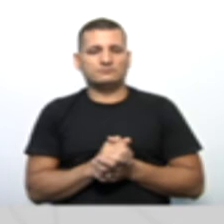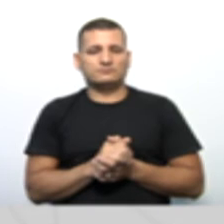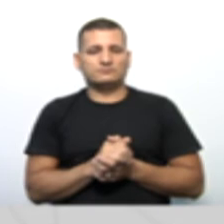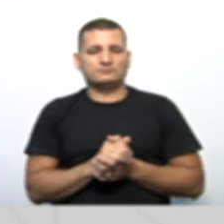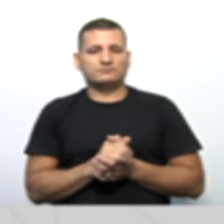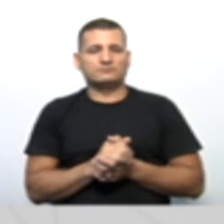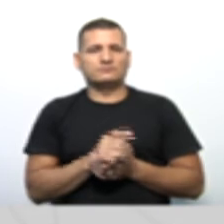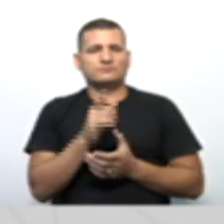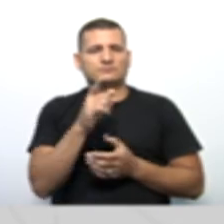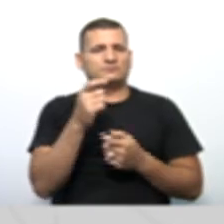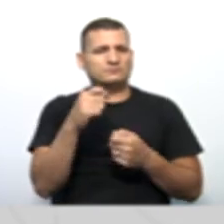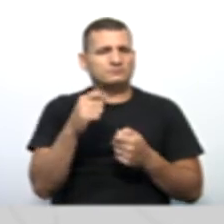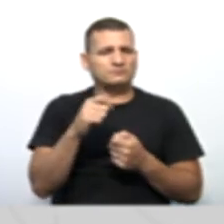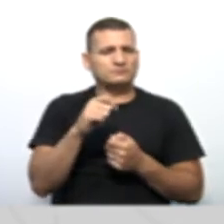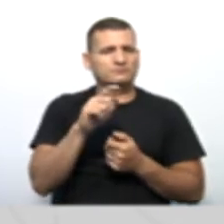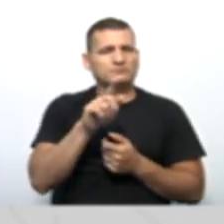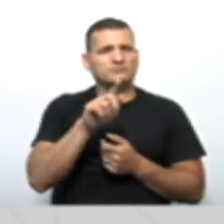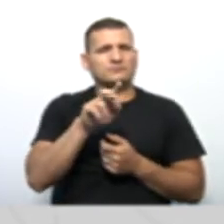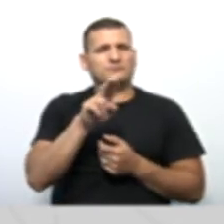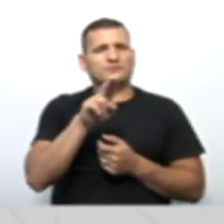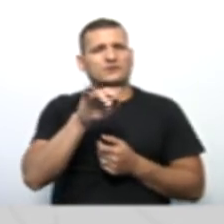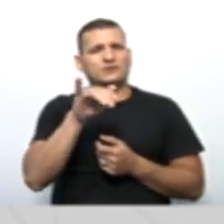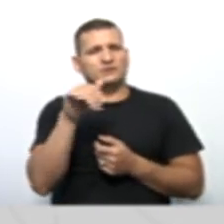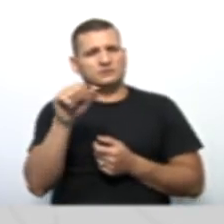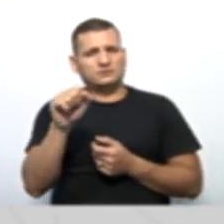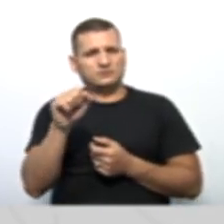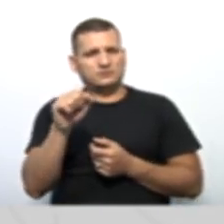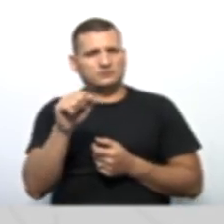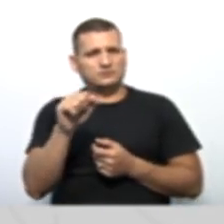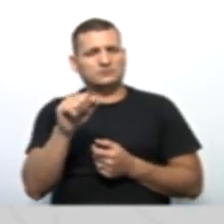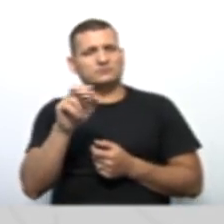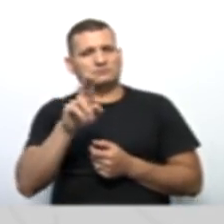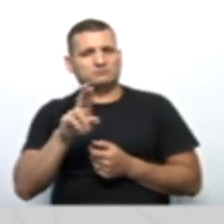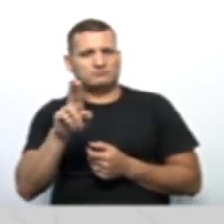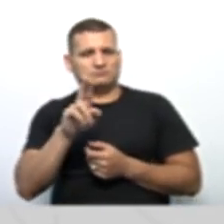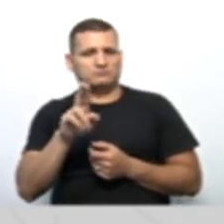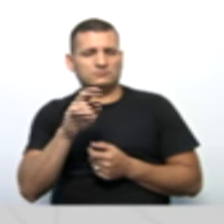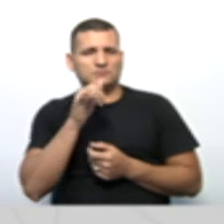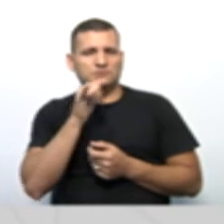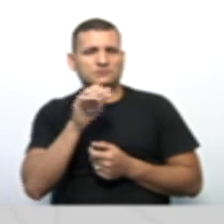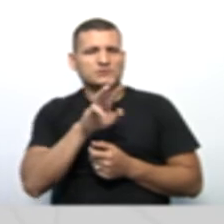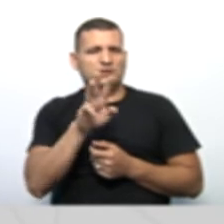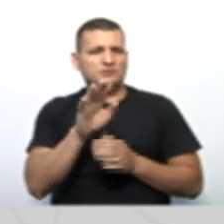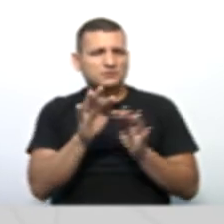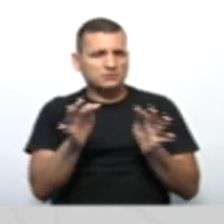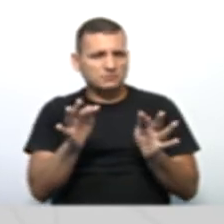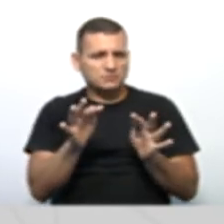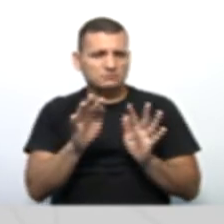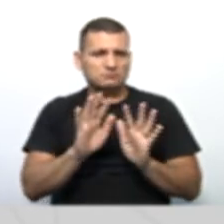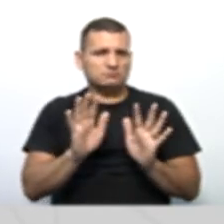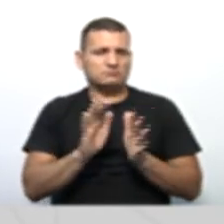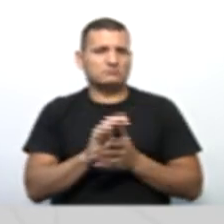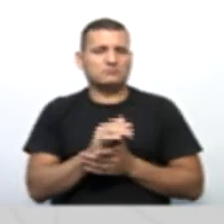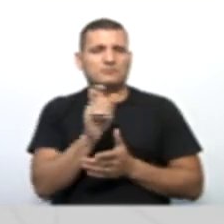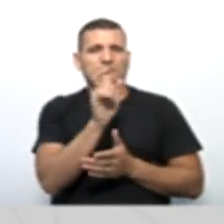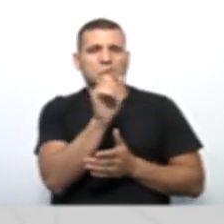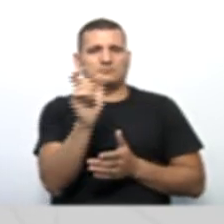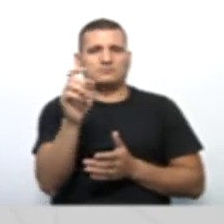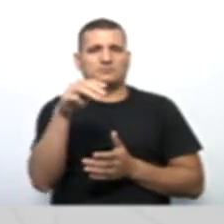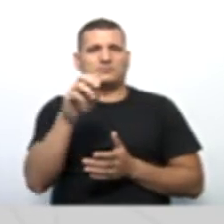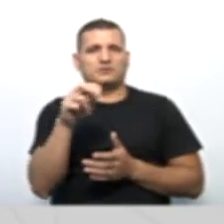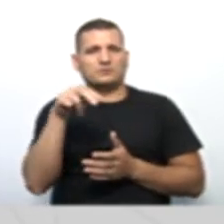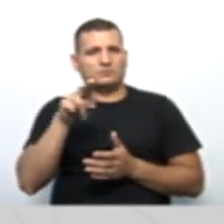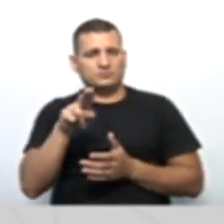guia se você vai pesar de guias ou não se um site grande usar as guias se for um site pequeno no hospital somente pelos menos mesmo